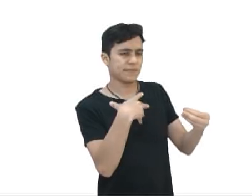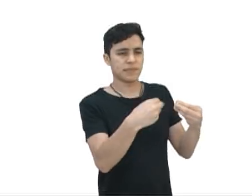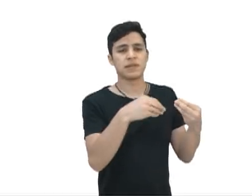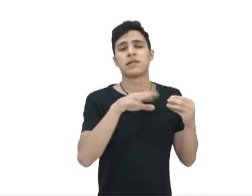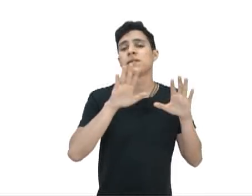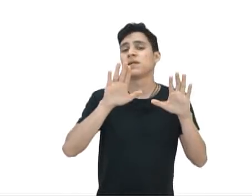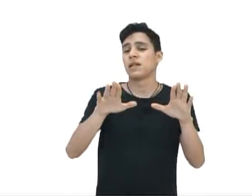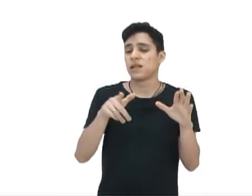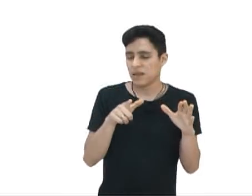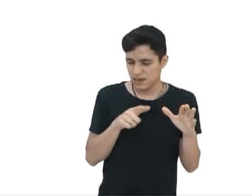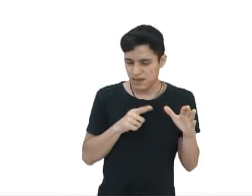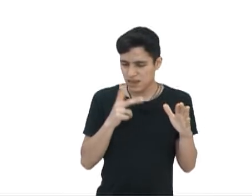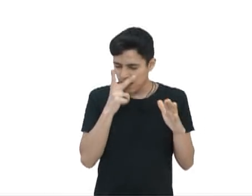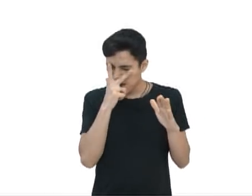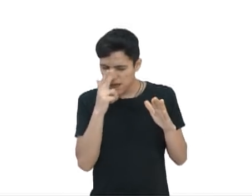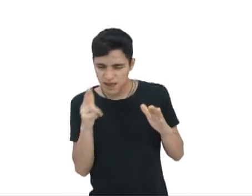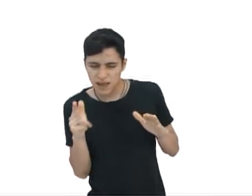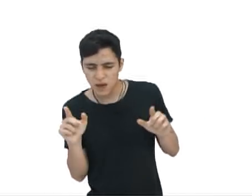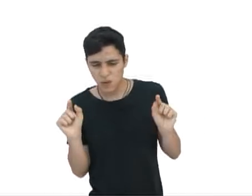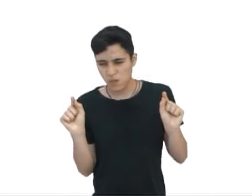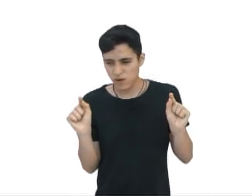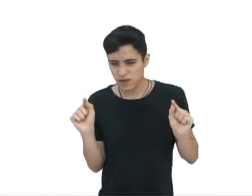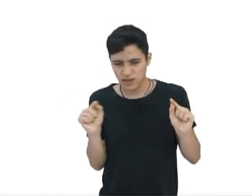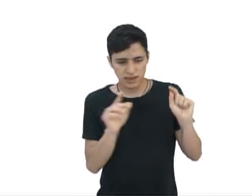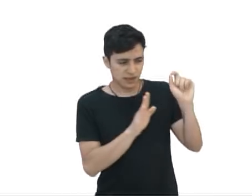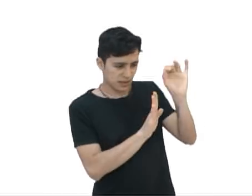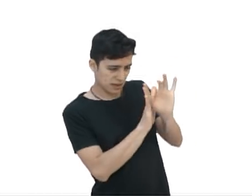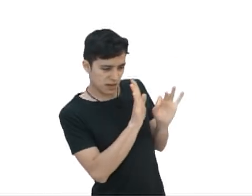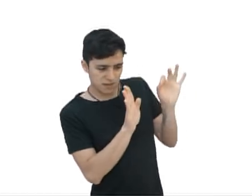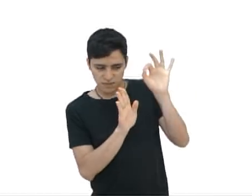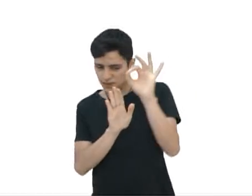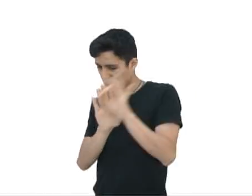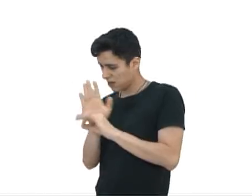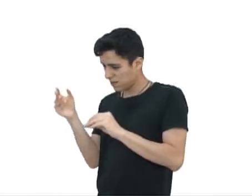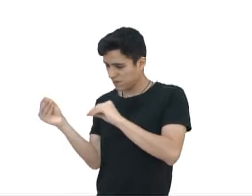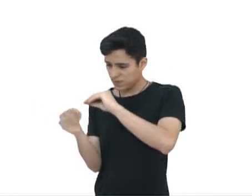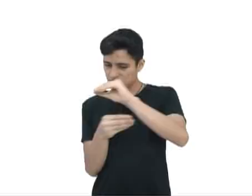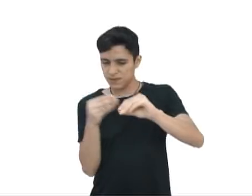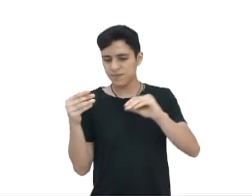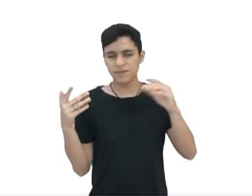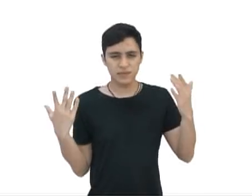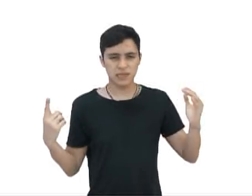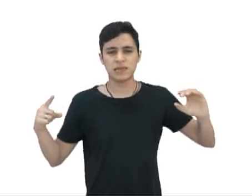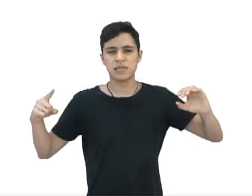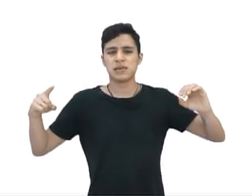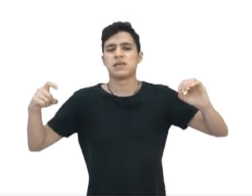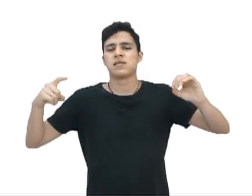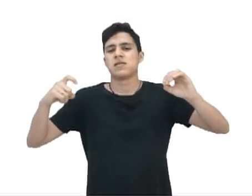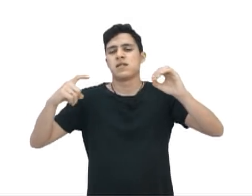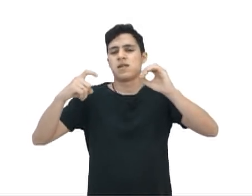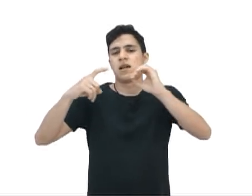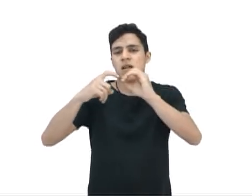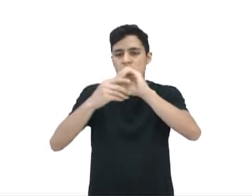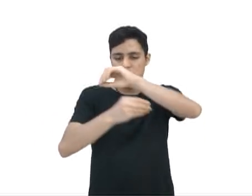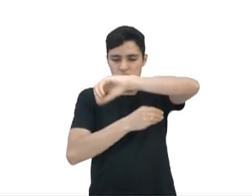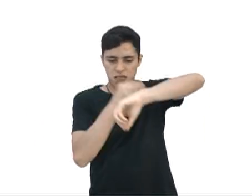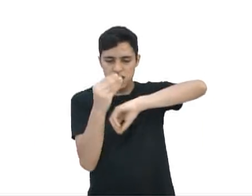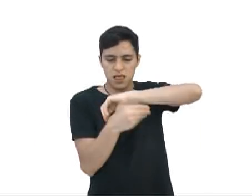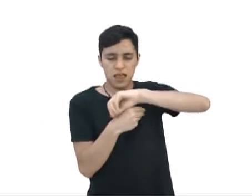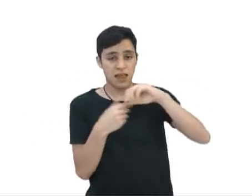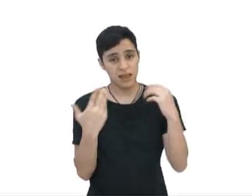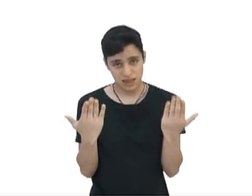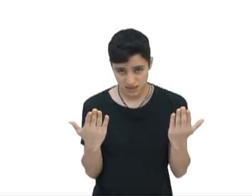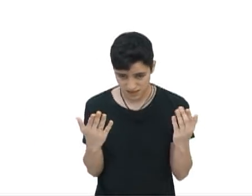a mistura de gametas, que são as células reprodutivas, tá?